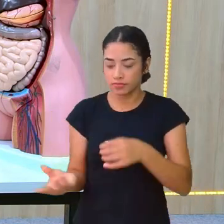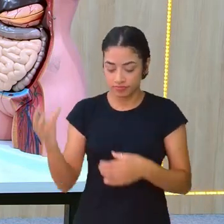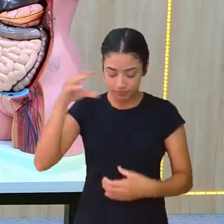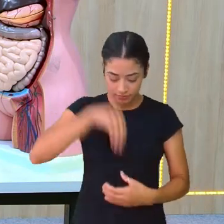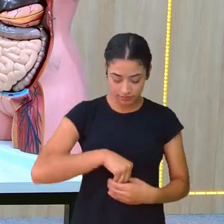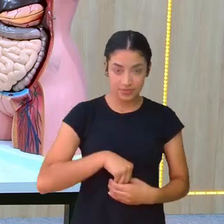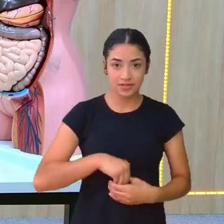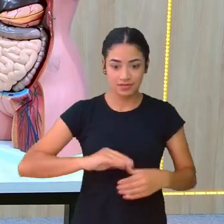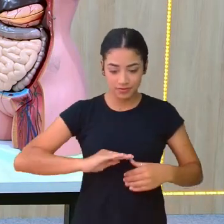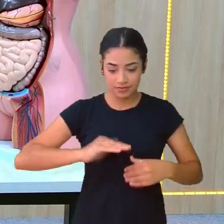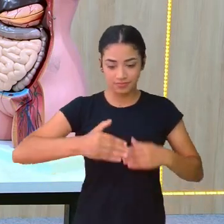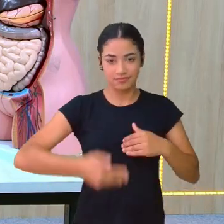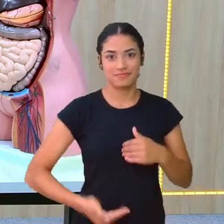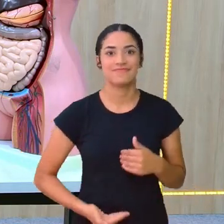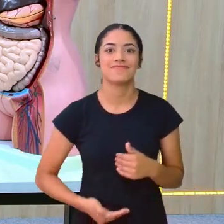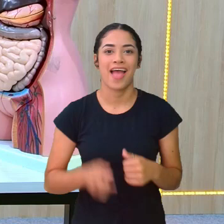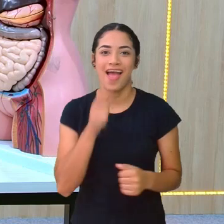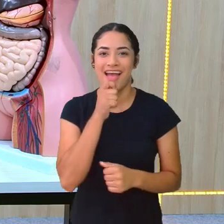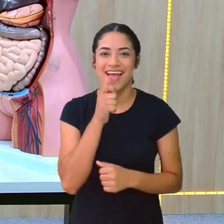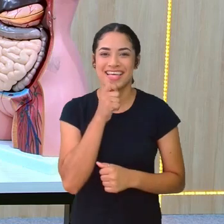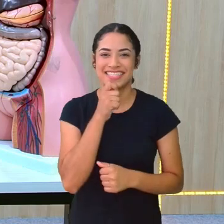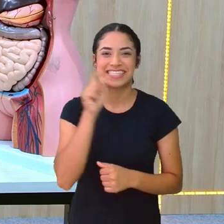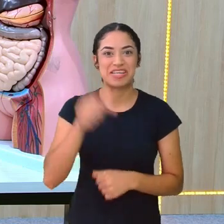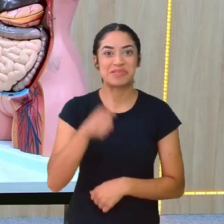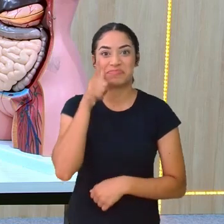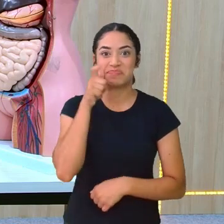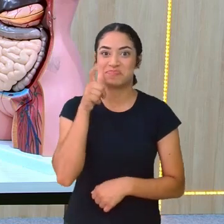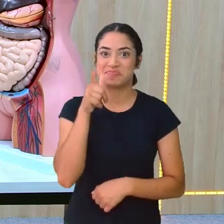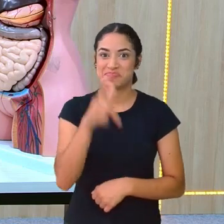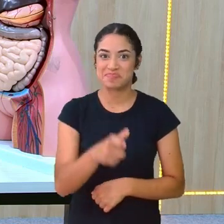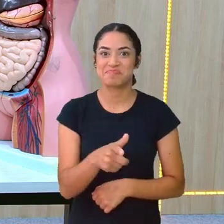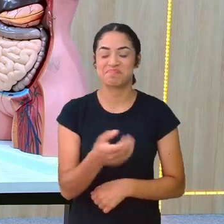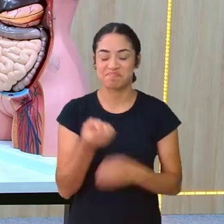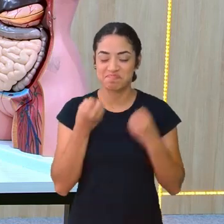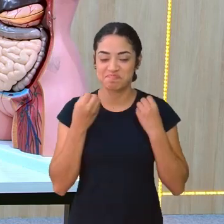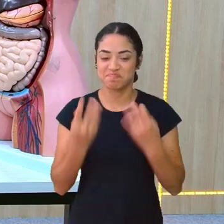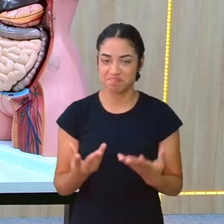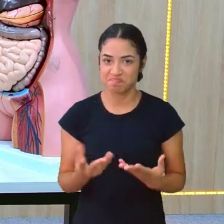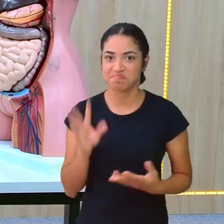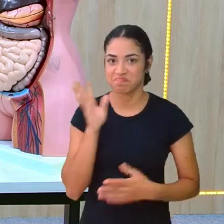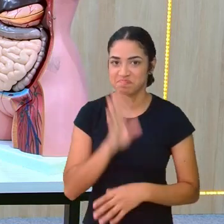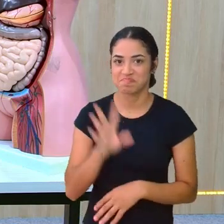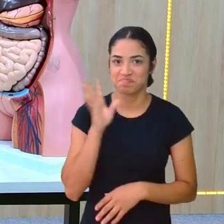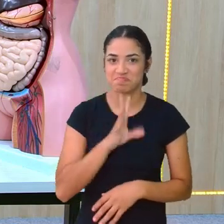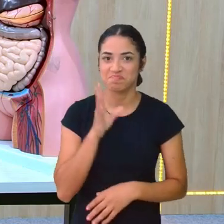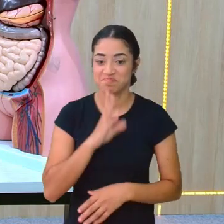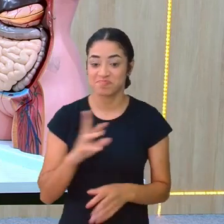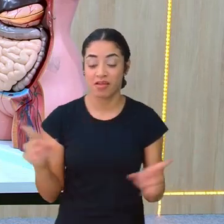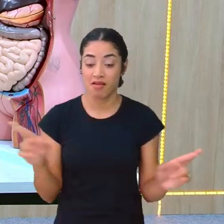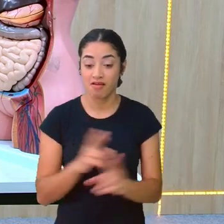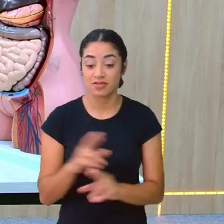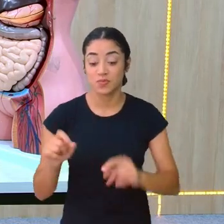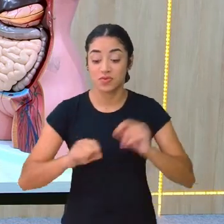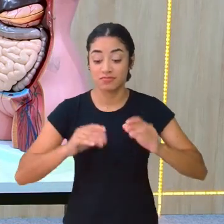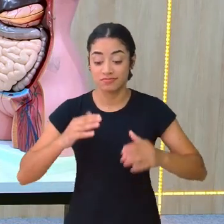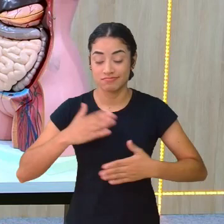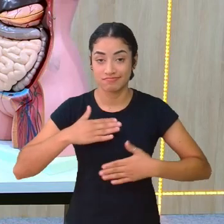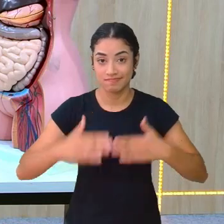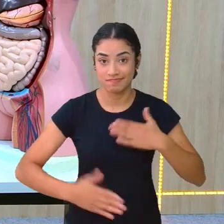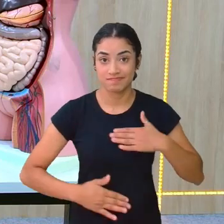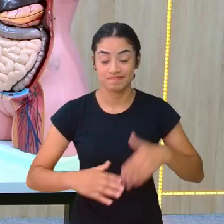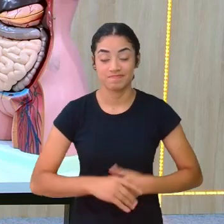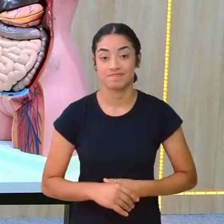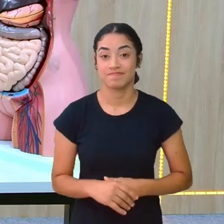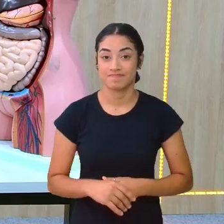Interessante, então, professora. né, é uma curiosidade bem interessante importante em relação aí ao nosso corpo. Então aí,